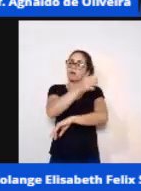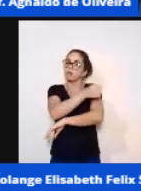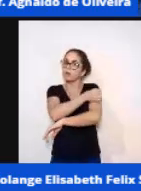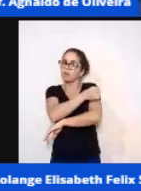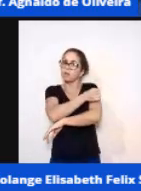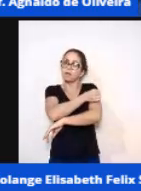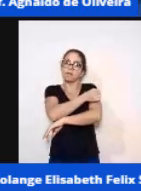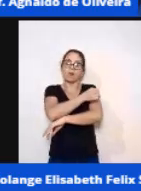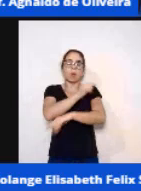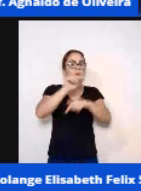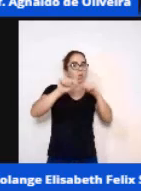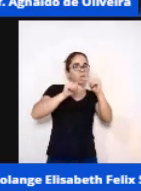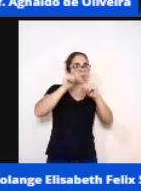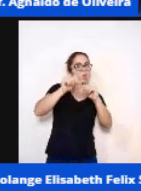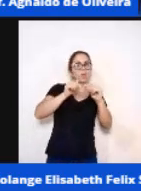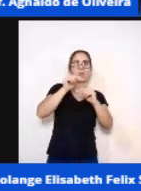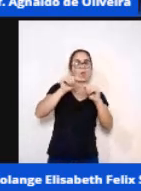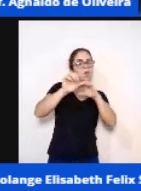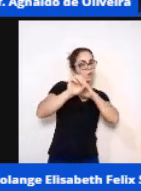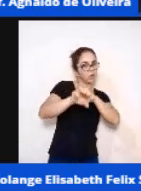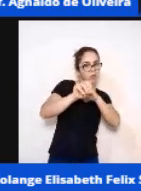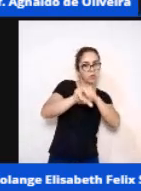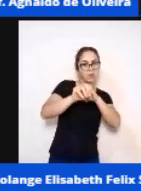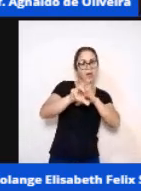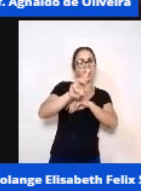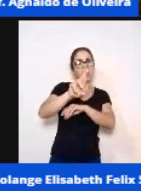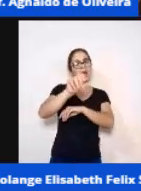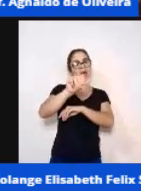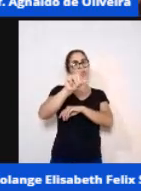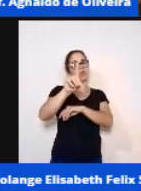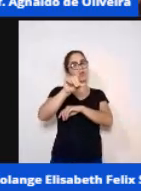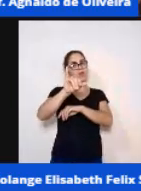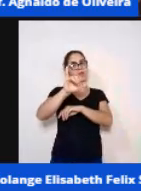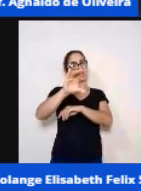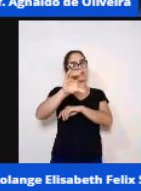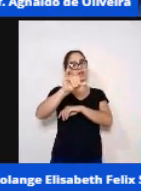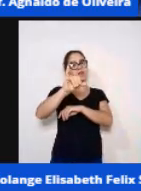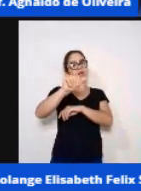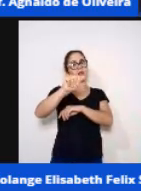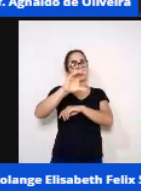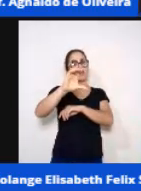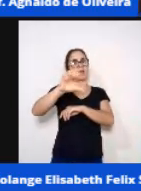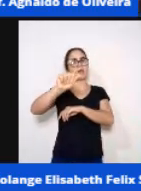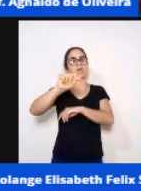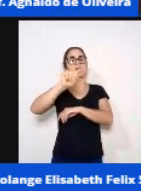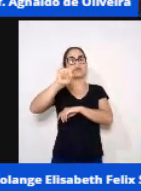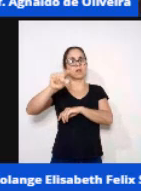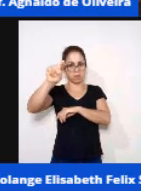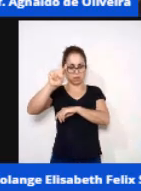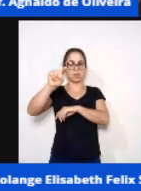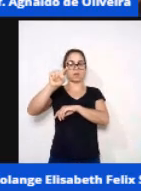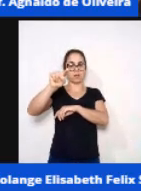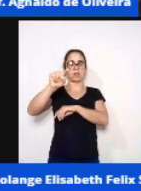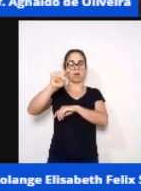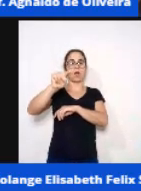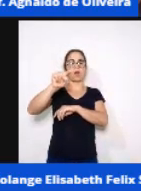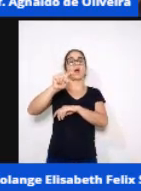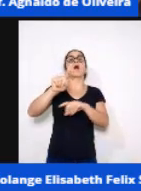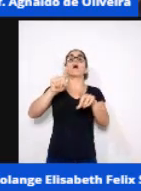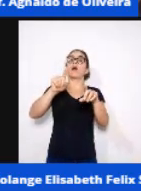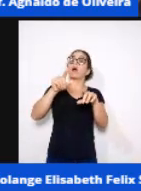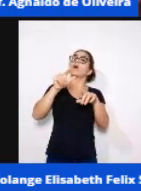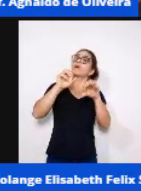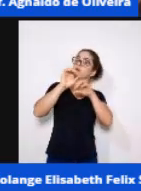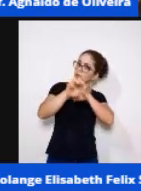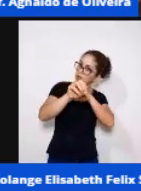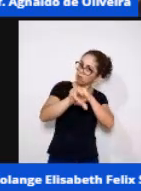a radiciação, a partir do novo referencial curricular da REME. Então, nós trabalhamos lá a potenciação e